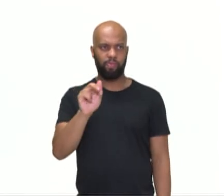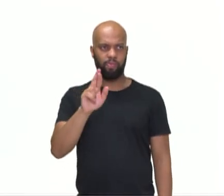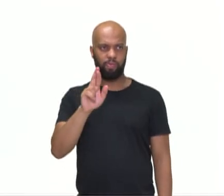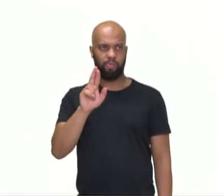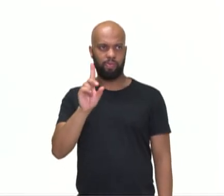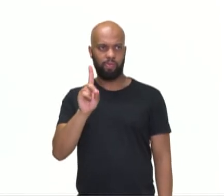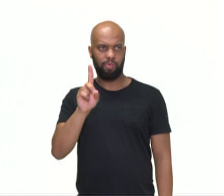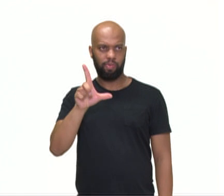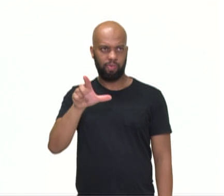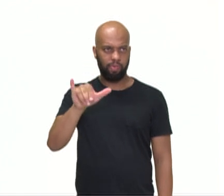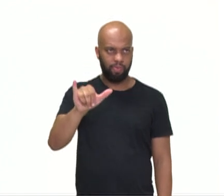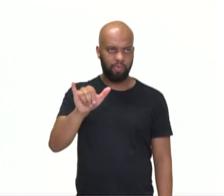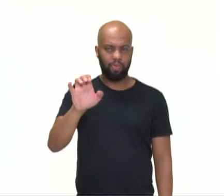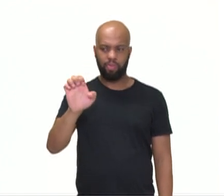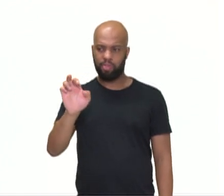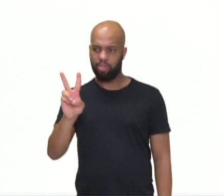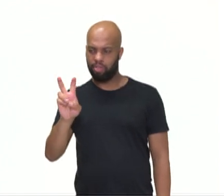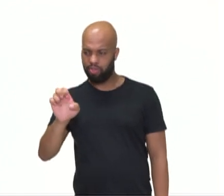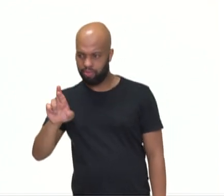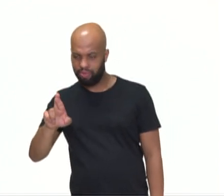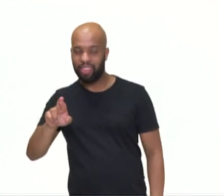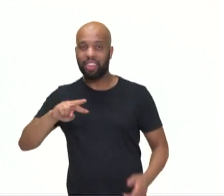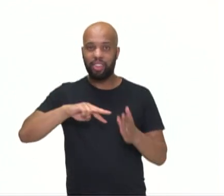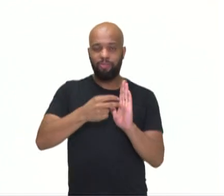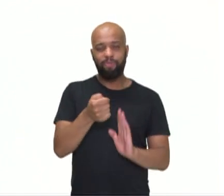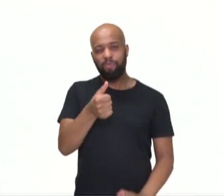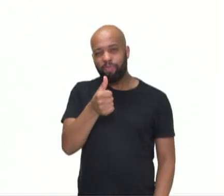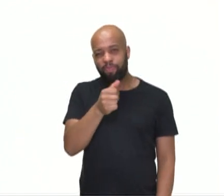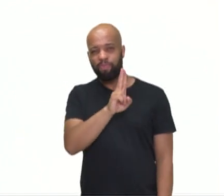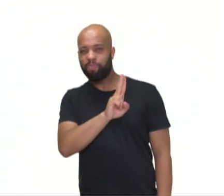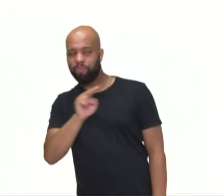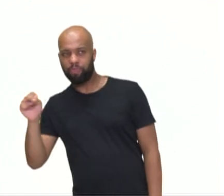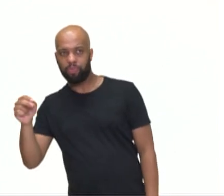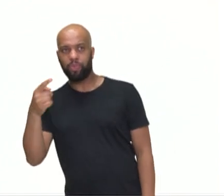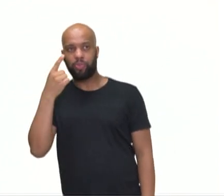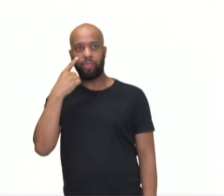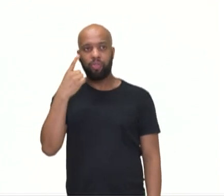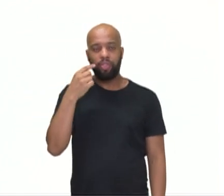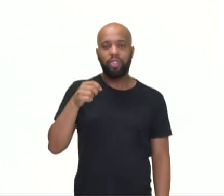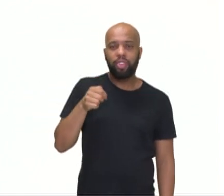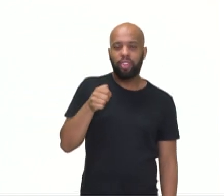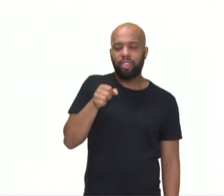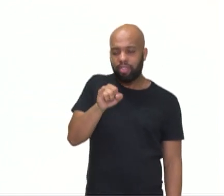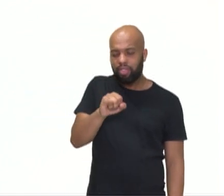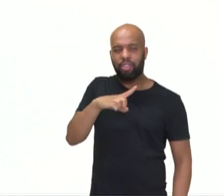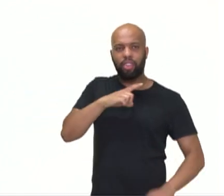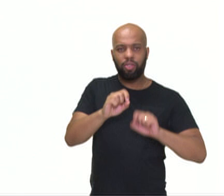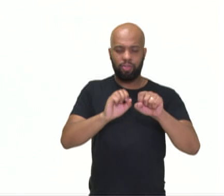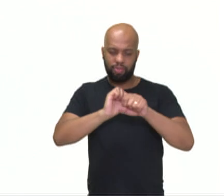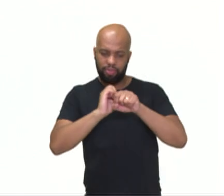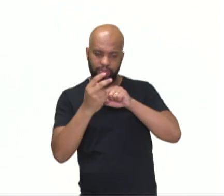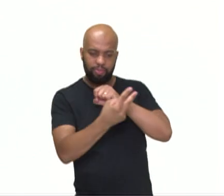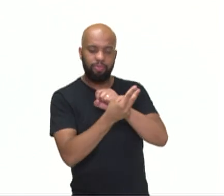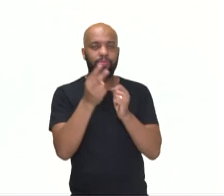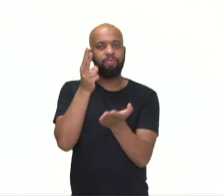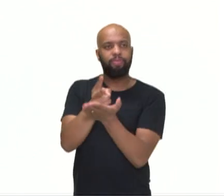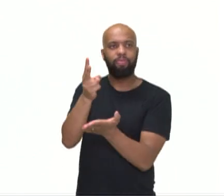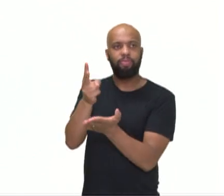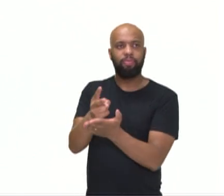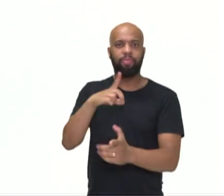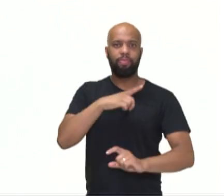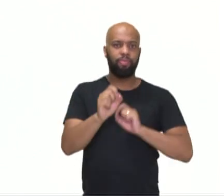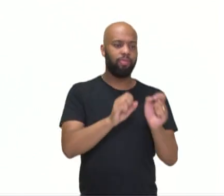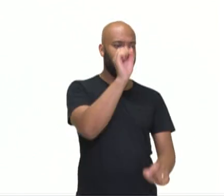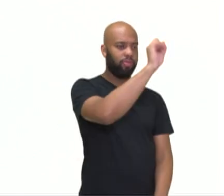ou vejo ele. Observem que, sempre que nós temos o advérbio de frequência entre o